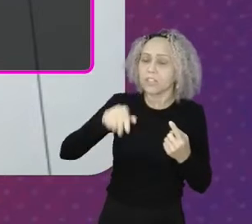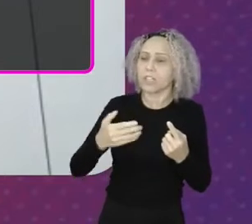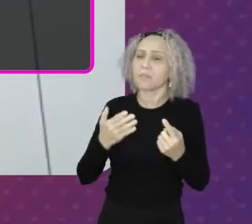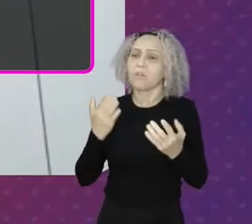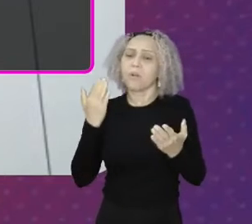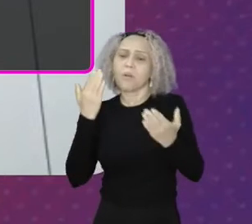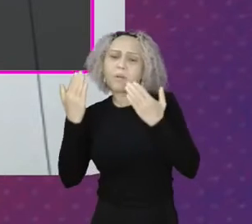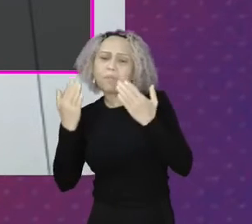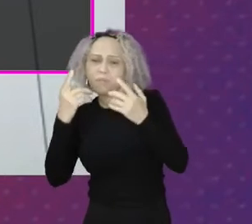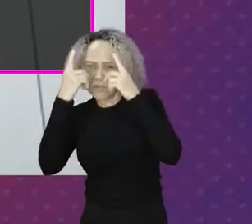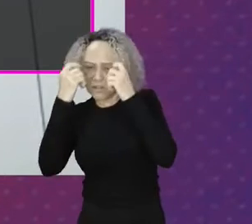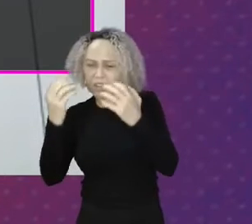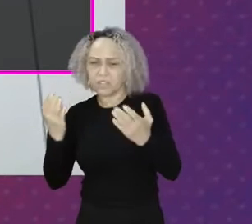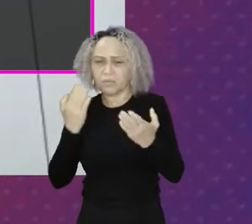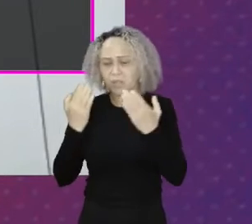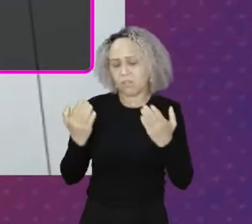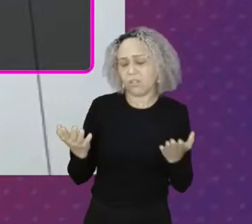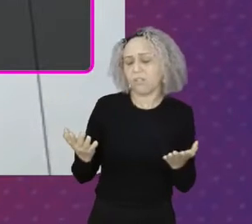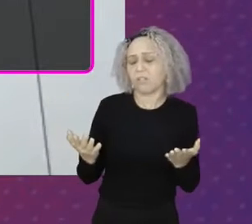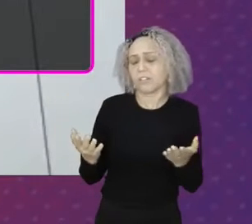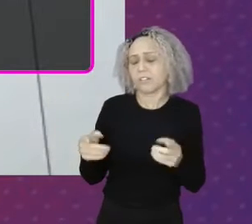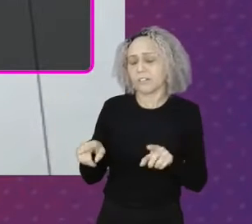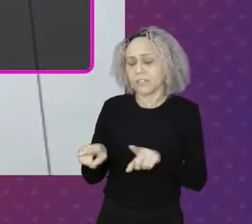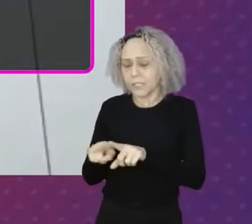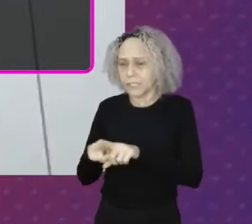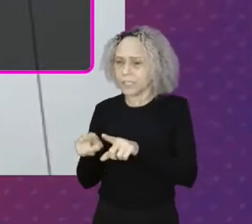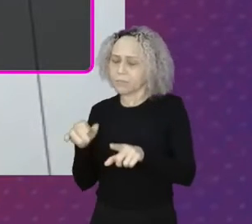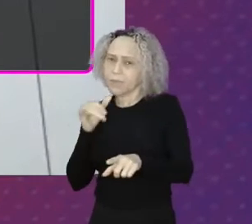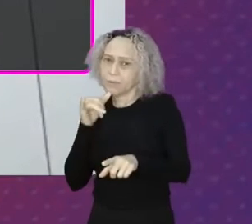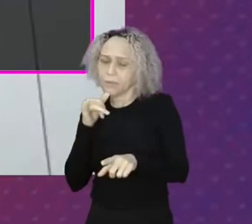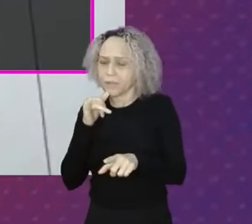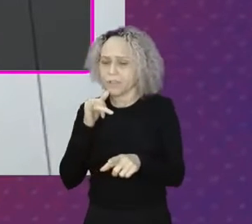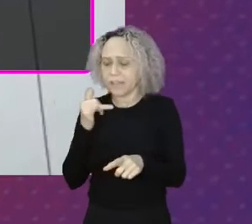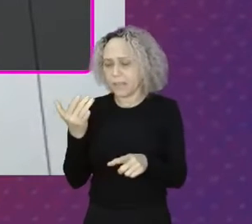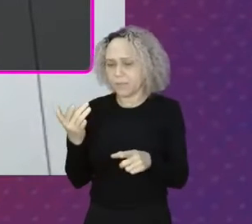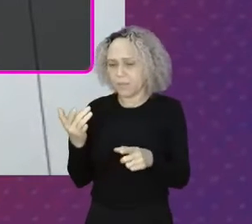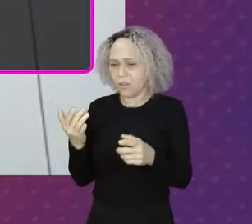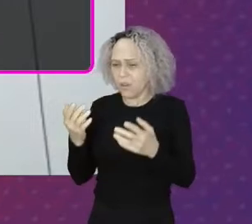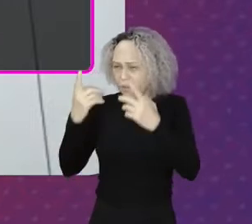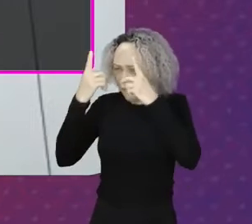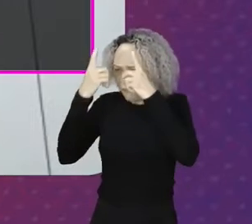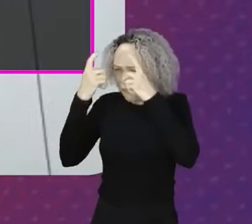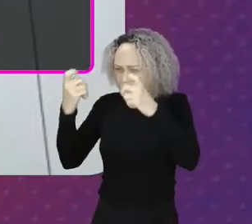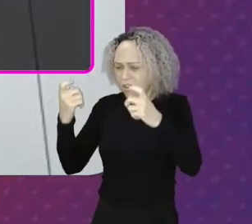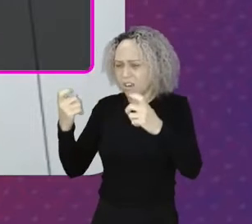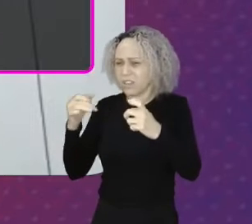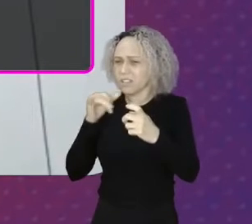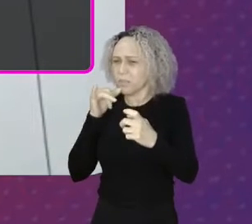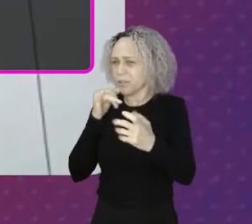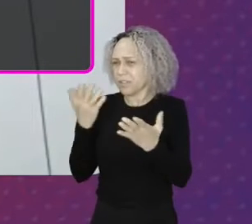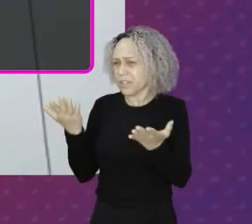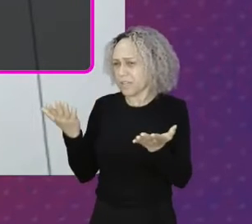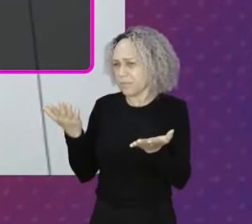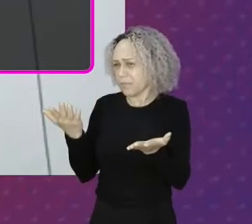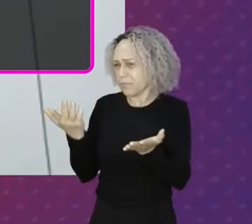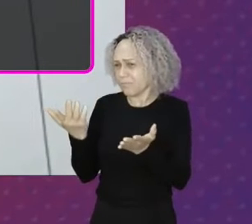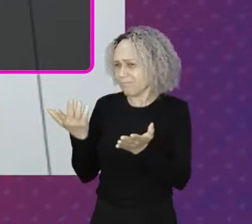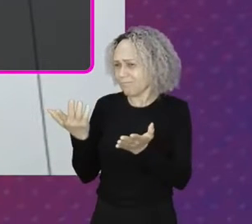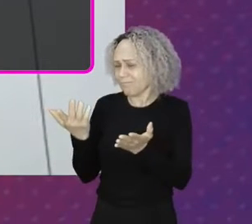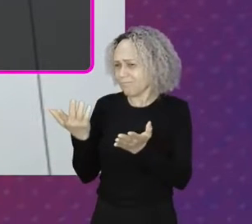política patrimonial, quando o partido, por exemplo, não faz uma distribuição justa dos recursos